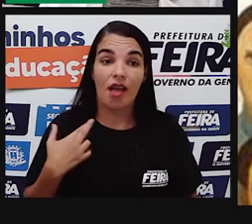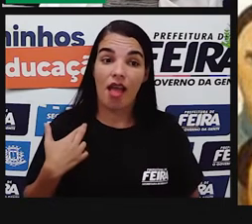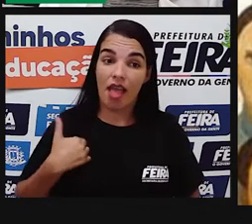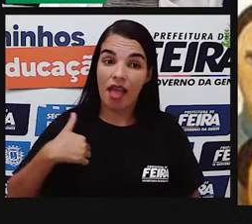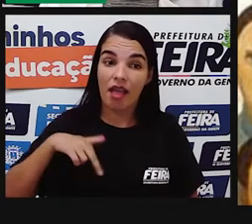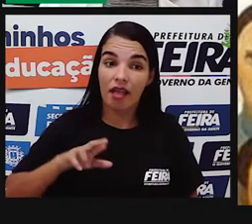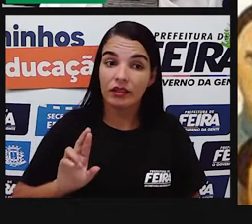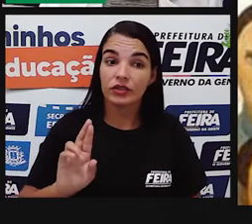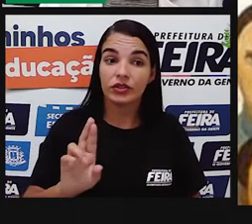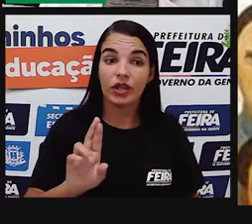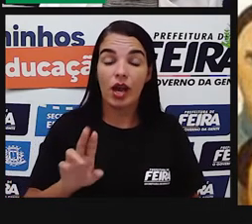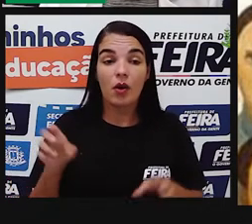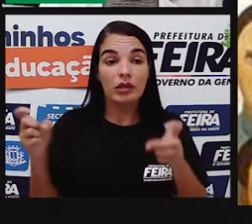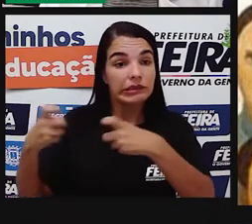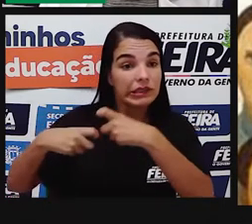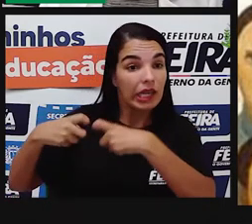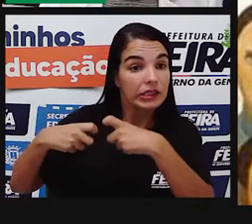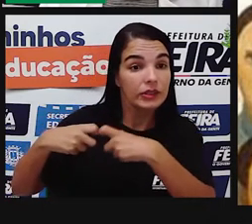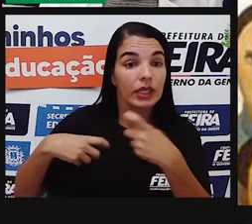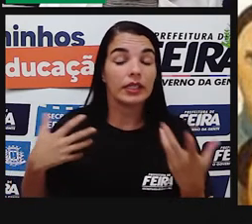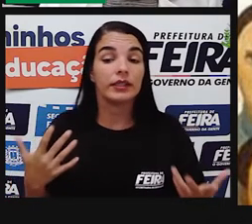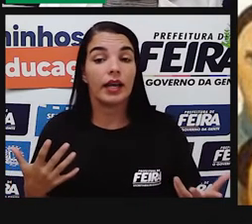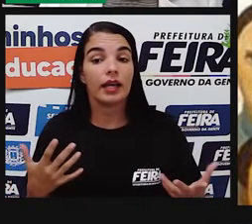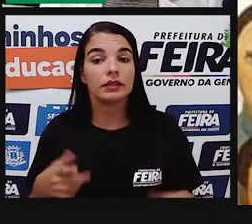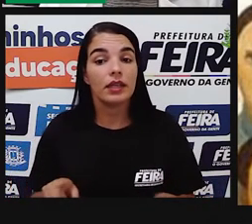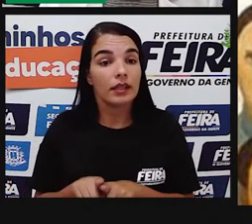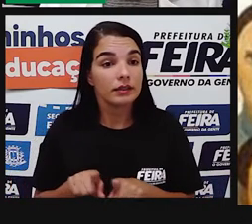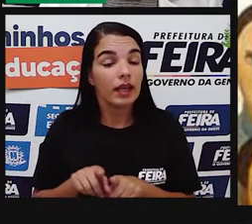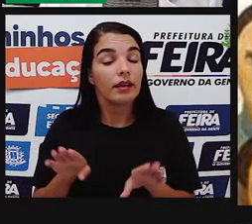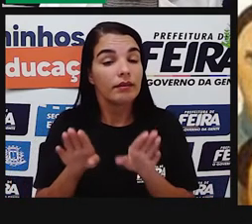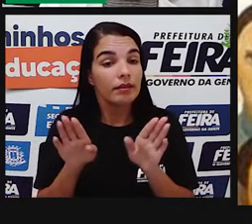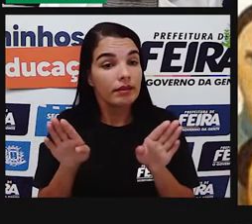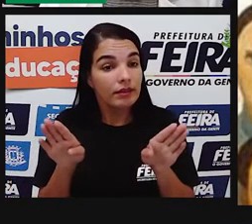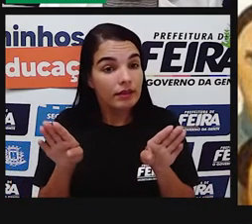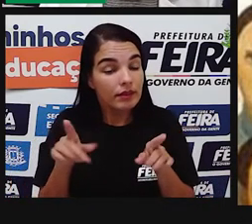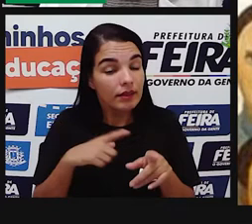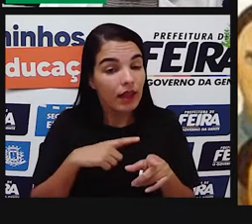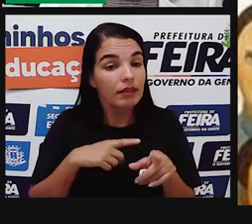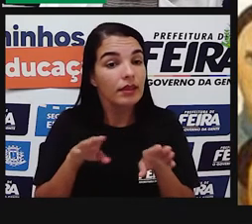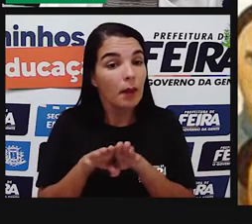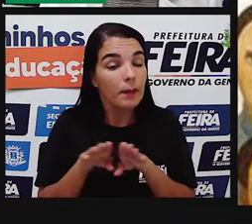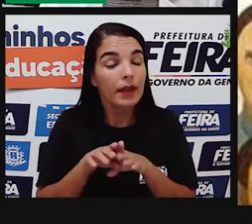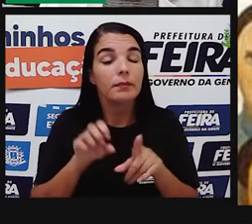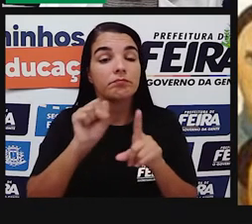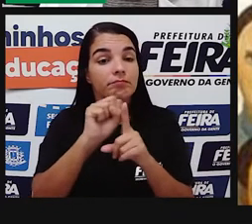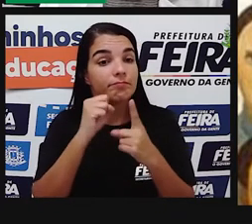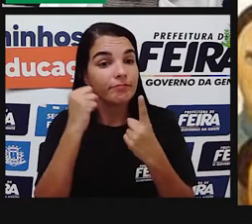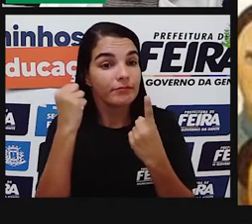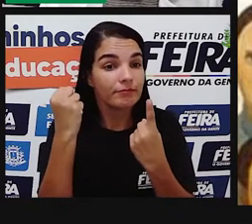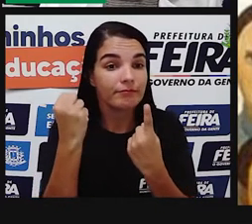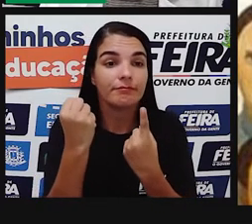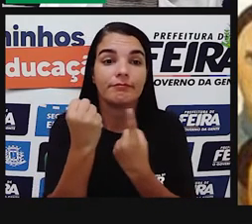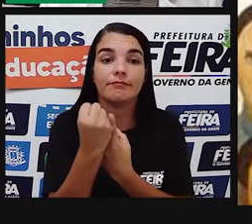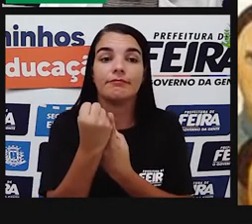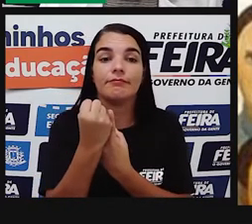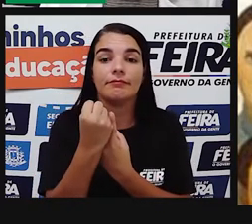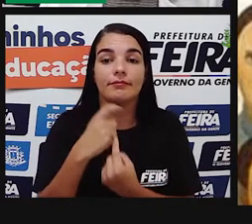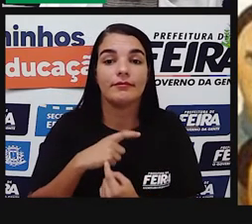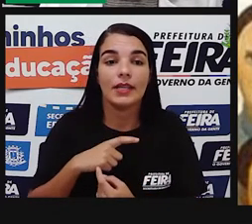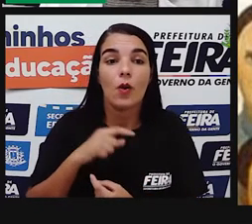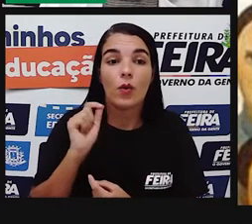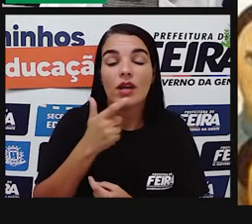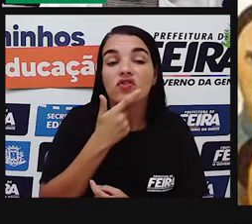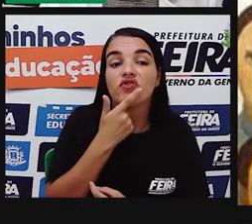pontos marcantes nas variantes sociais: as gírias e o jargão, que são termos técnicos. Se